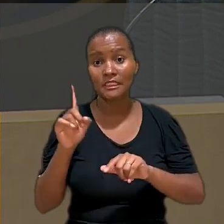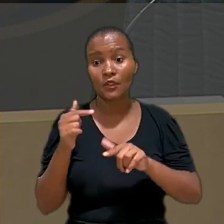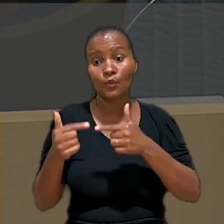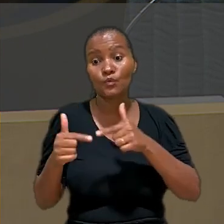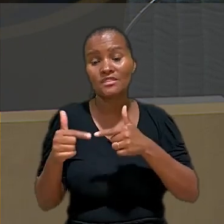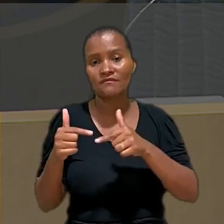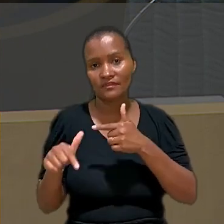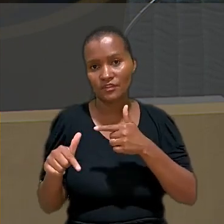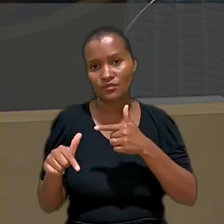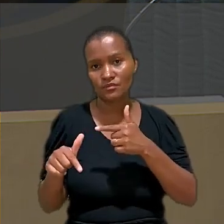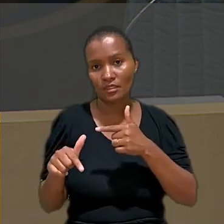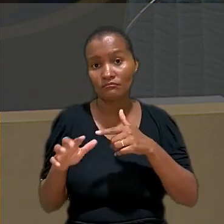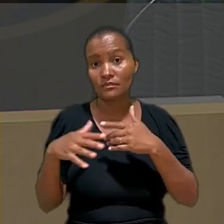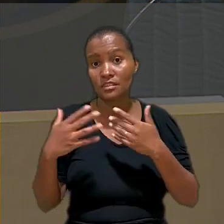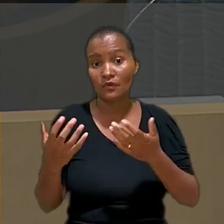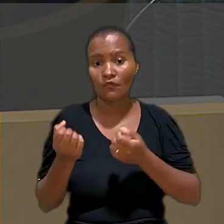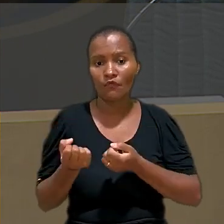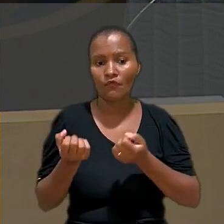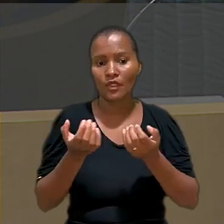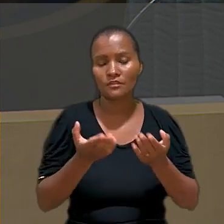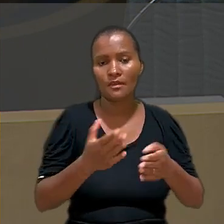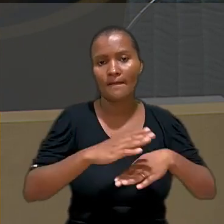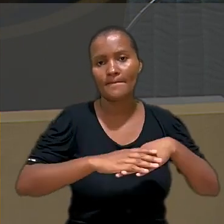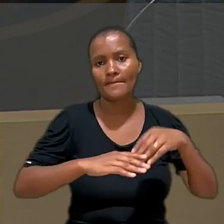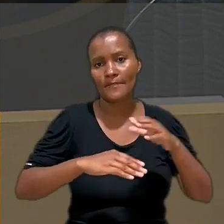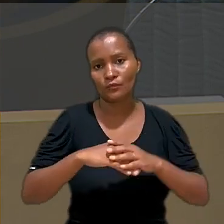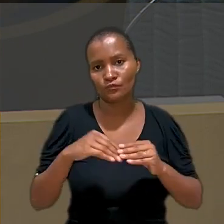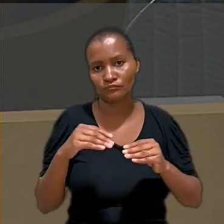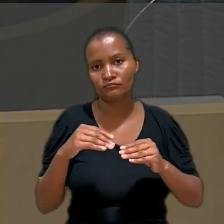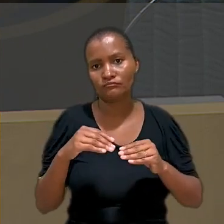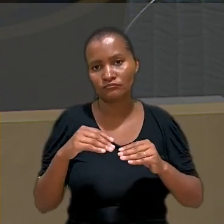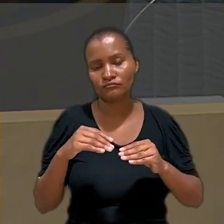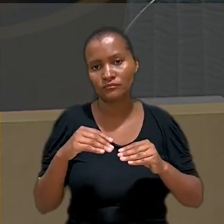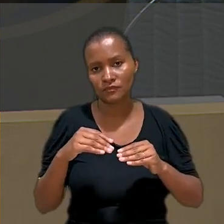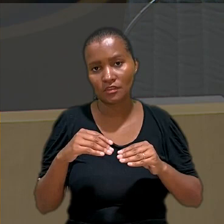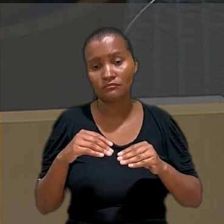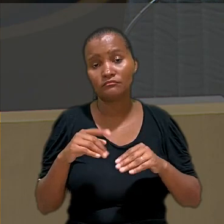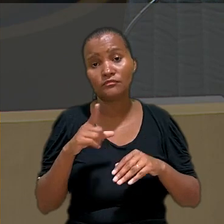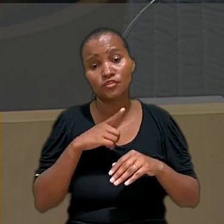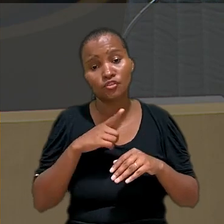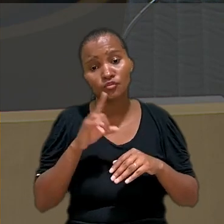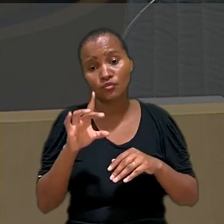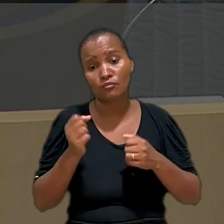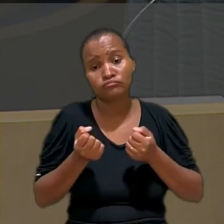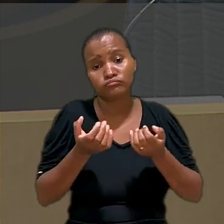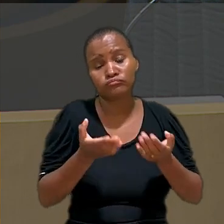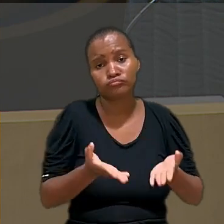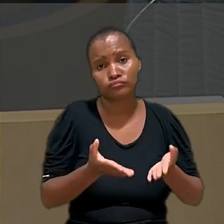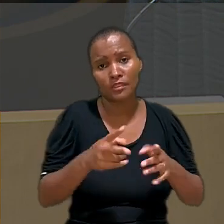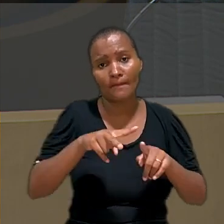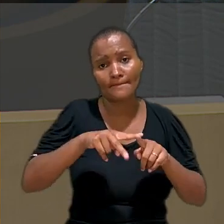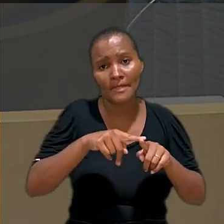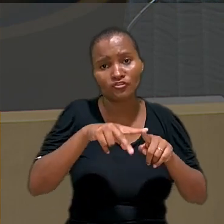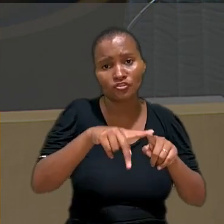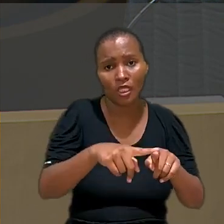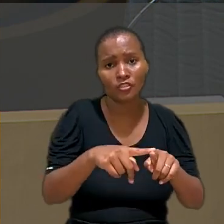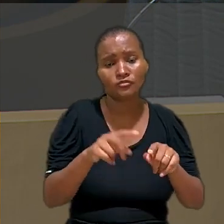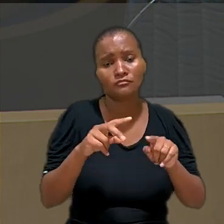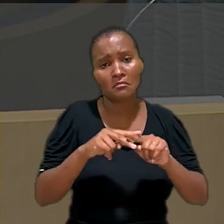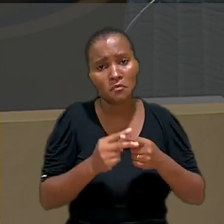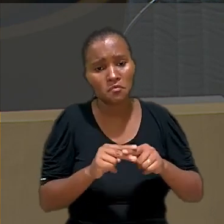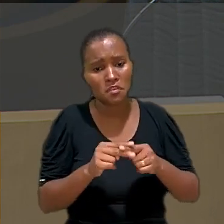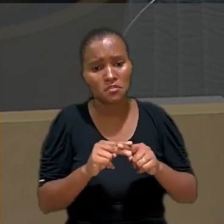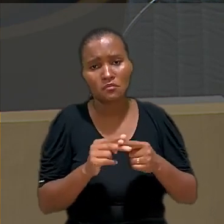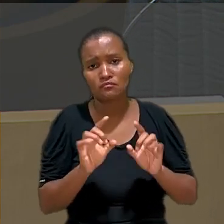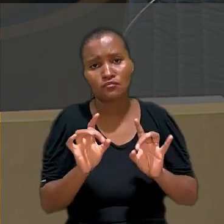a prestação de serviço, ou seja, fornecimento de mão de obra. Então havia o fornecimento de patinete e manutenção